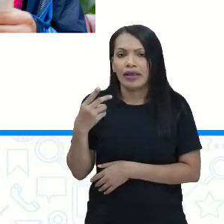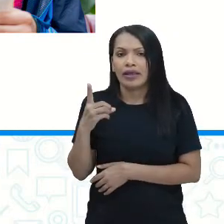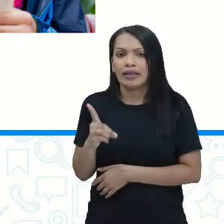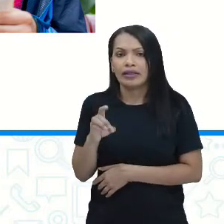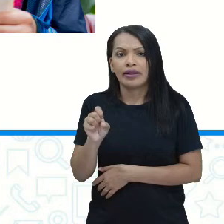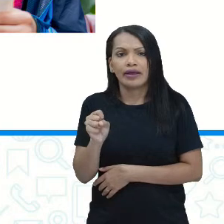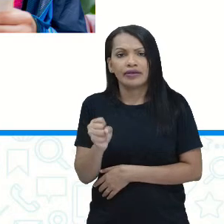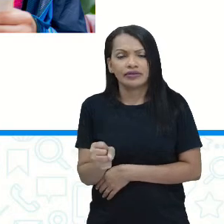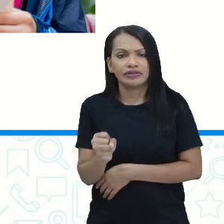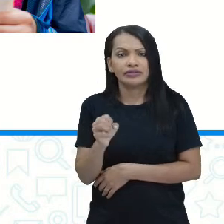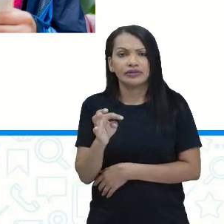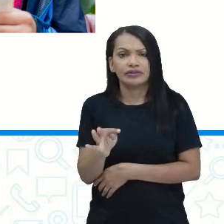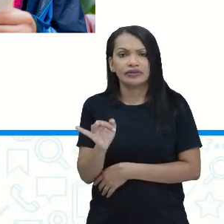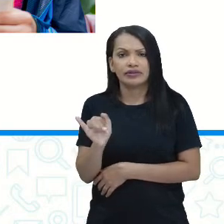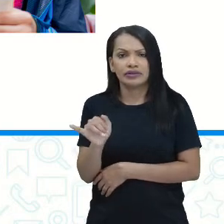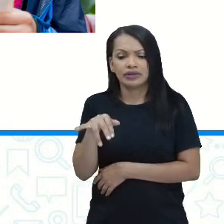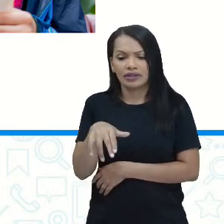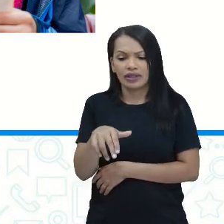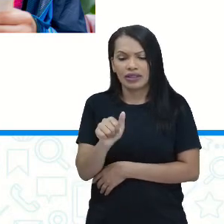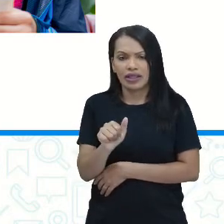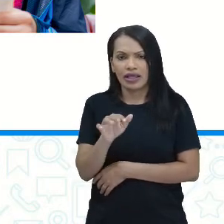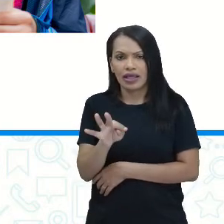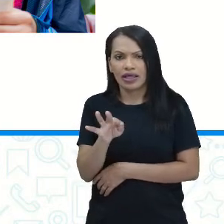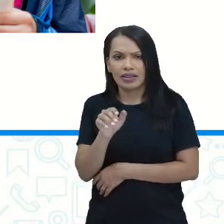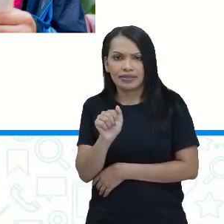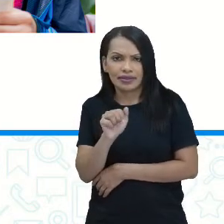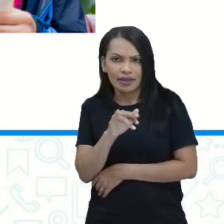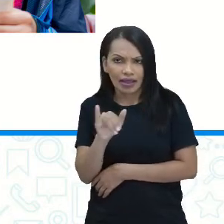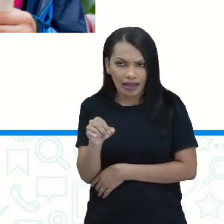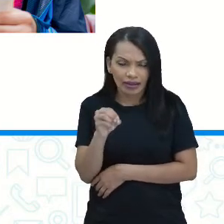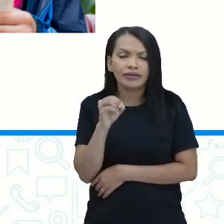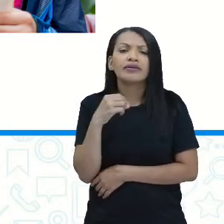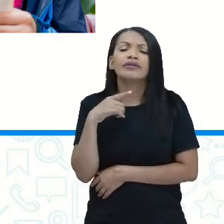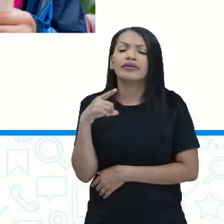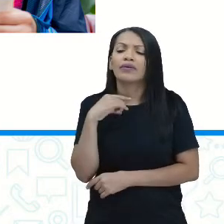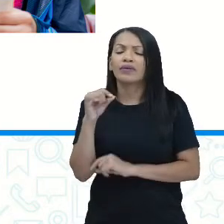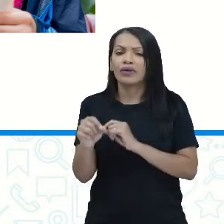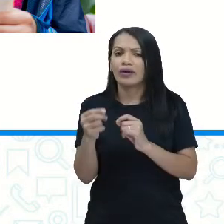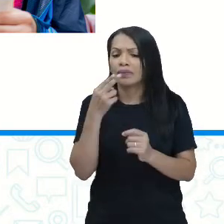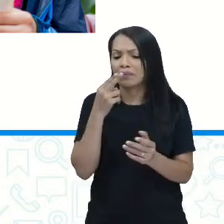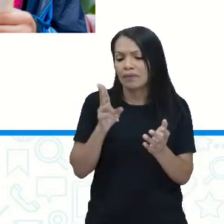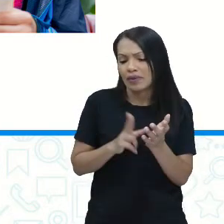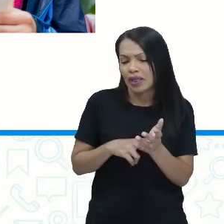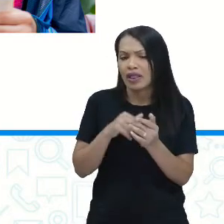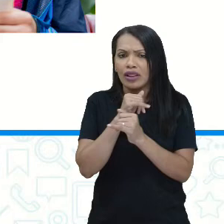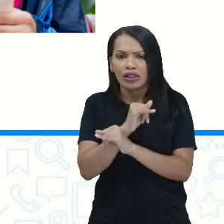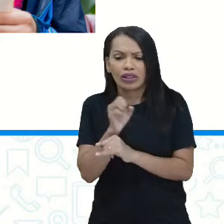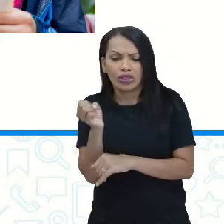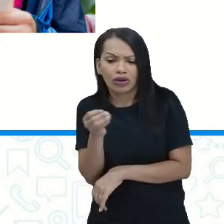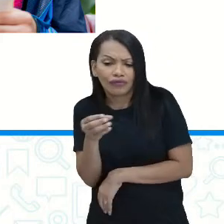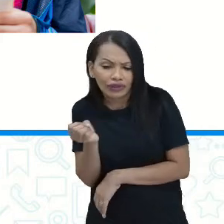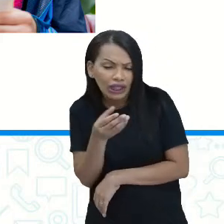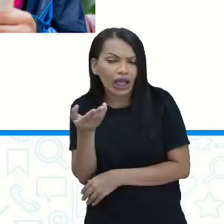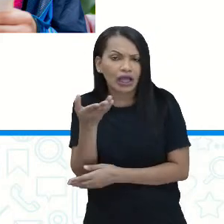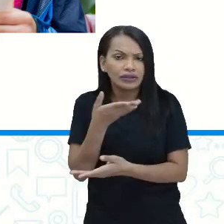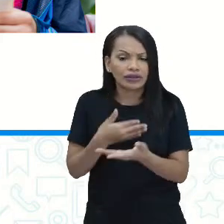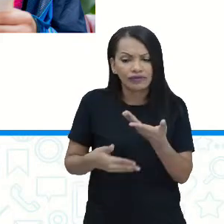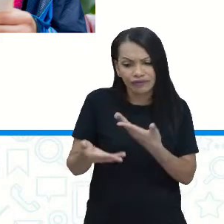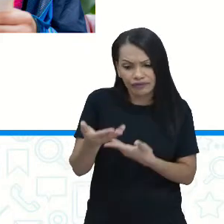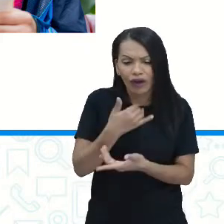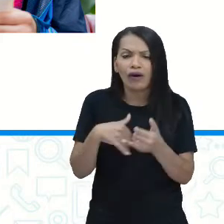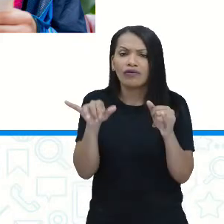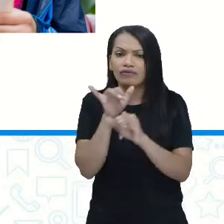mensagem, tá? Então, quando a gente faz uma carta, a gente conta as novidades, a gente troca informações, a gente